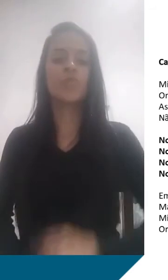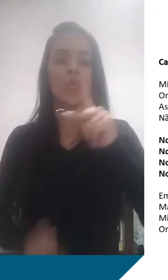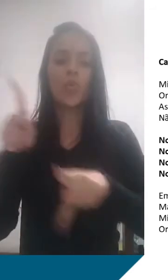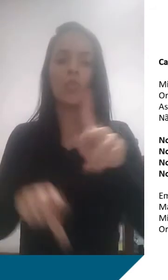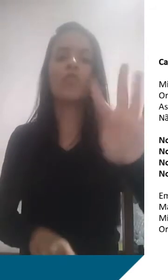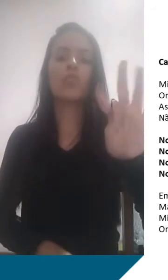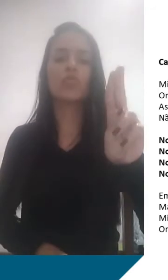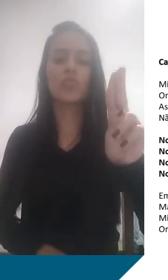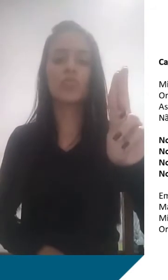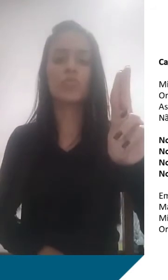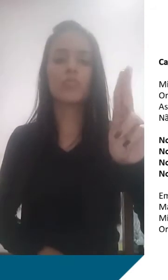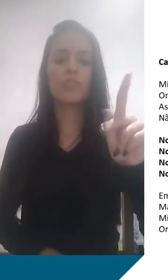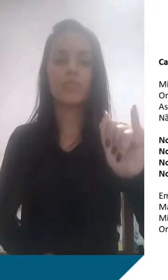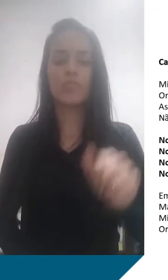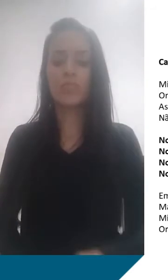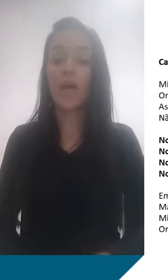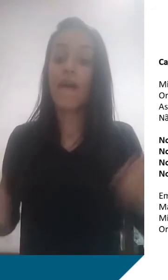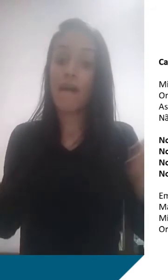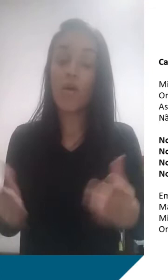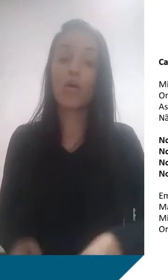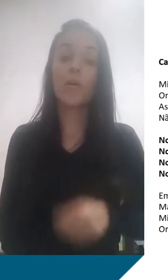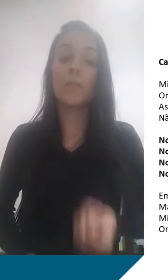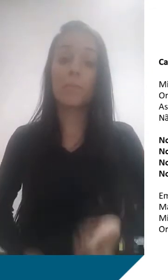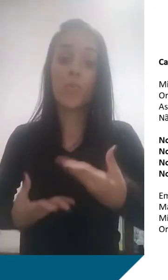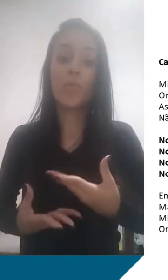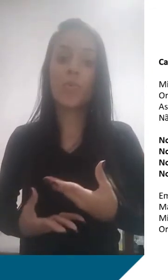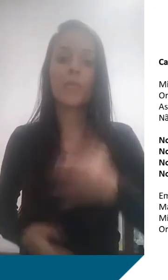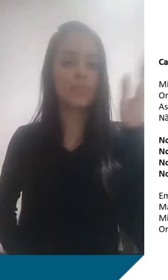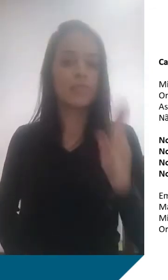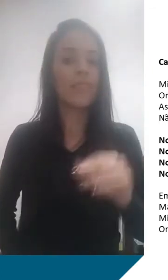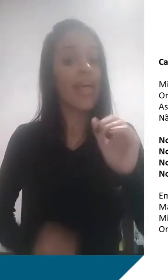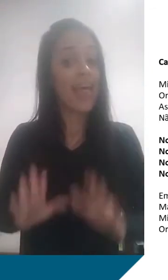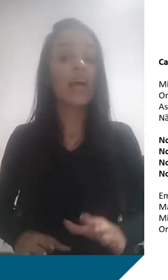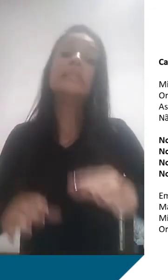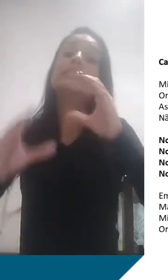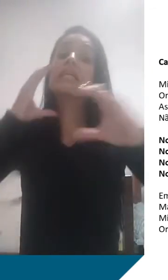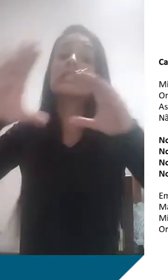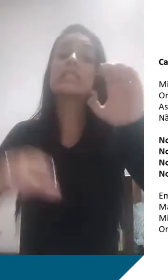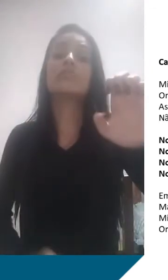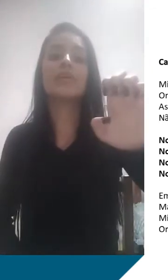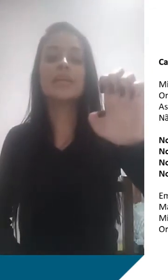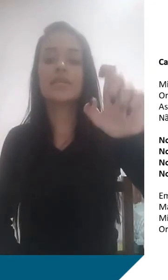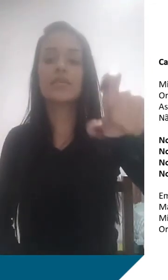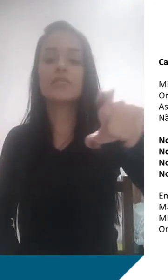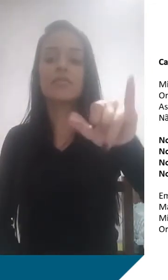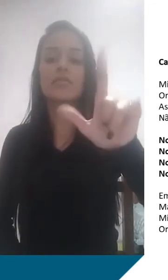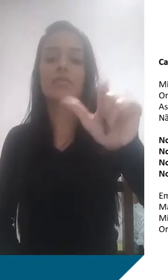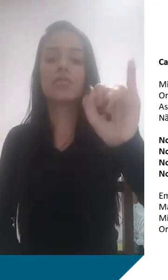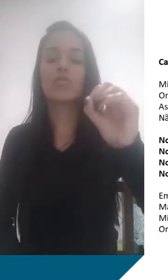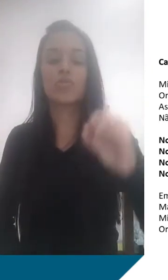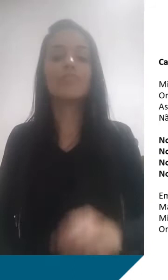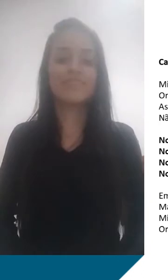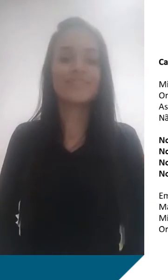Já um poema nacionalista é a famosa Canção do Exílio, também de Gonçalves Dias, que tem até